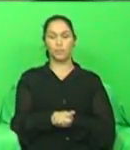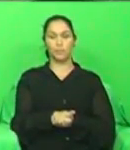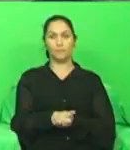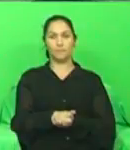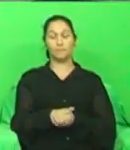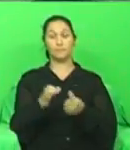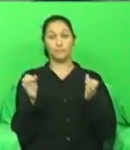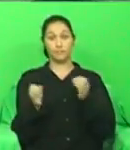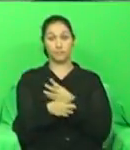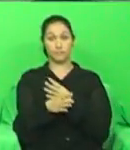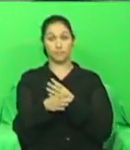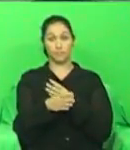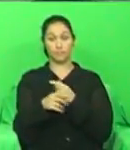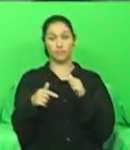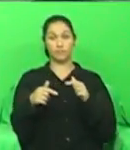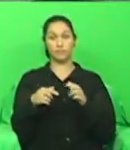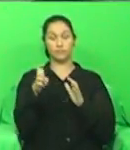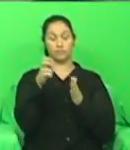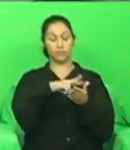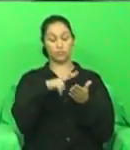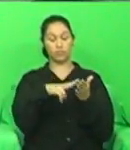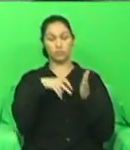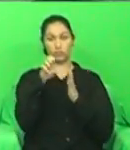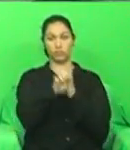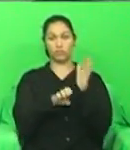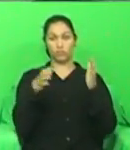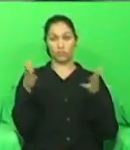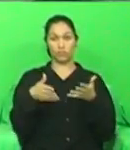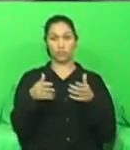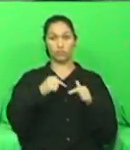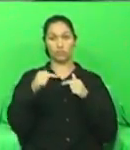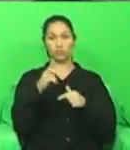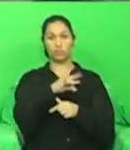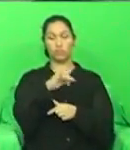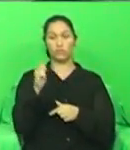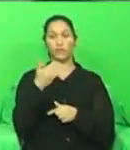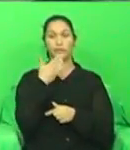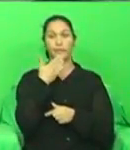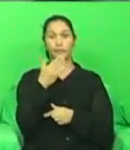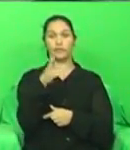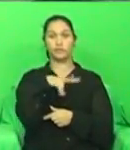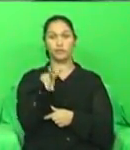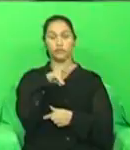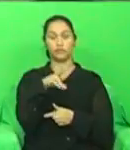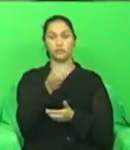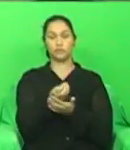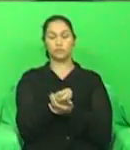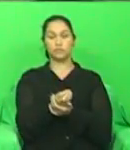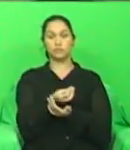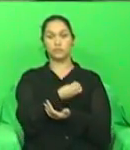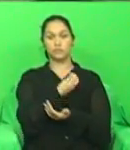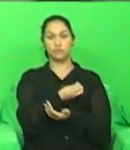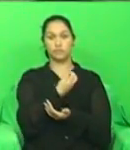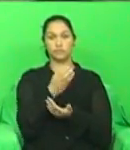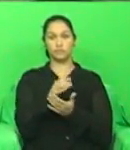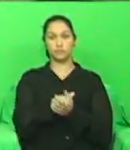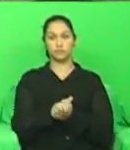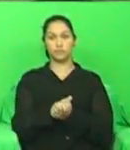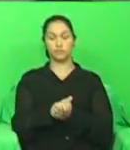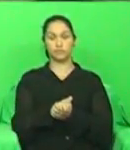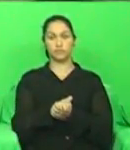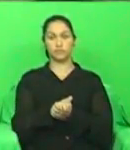terminado o grande expediente passamos para a ordem do dia solicito aos senhores vereadores para que façam a confirmação do